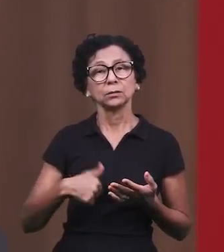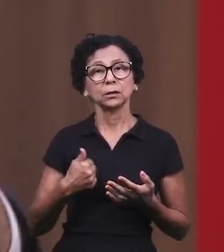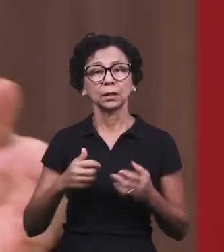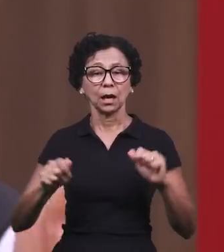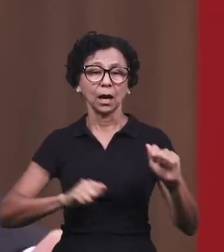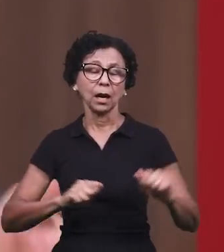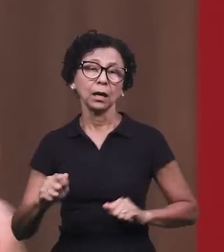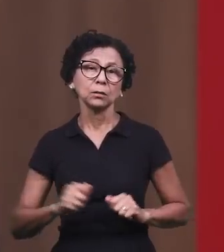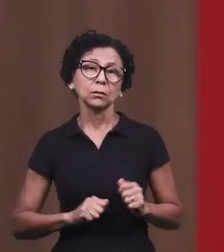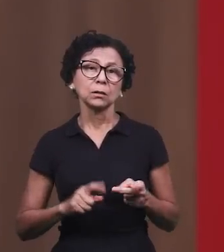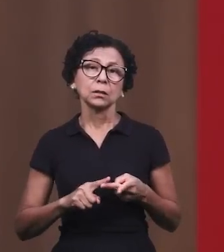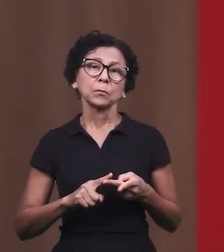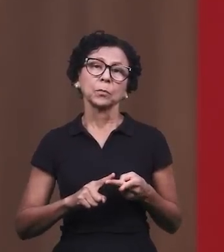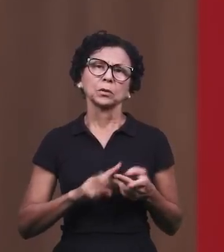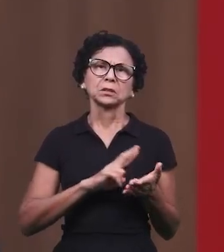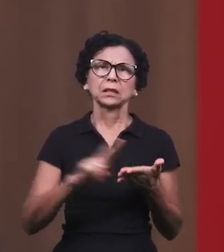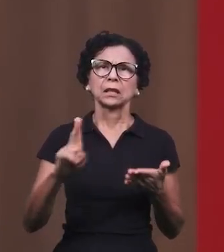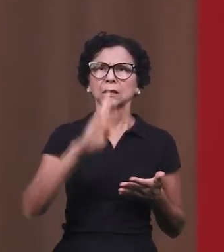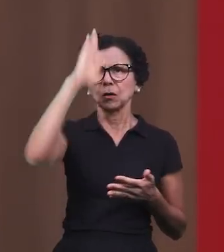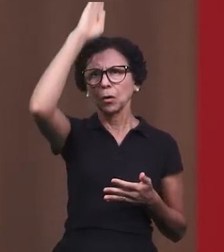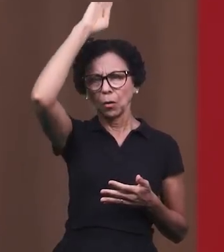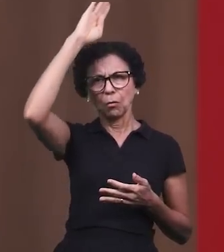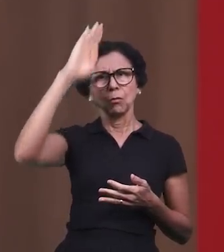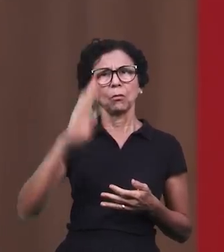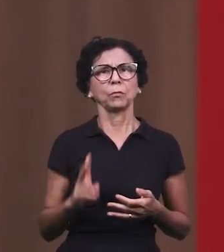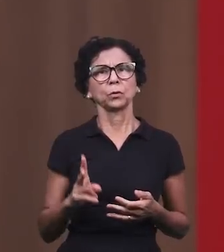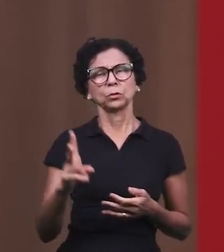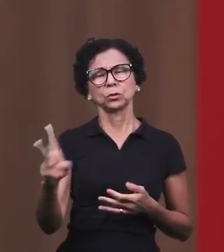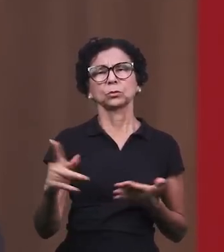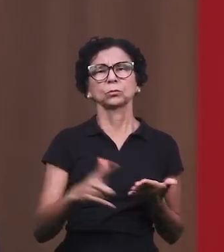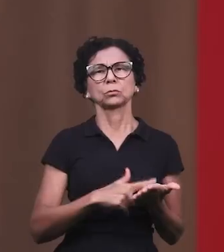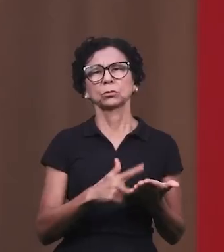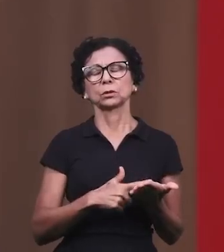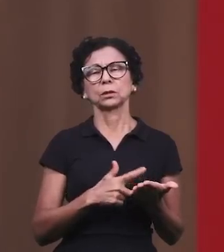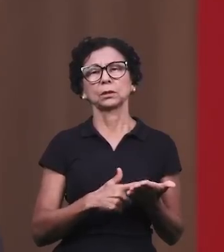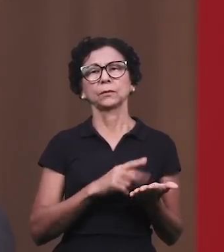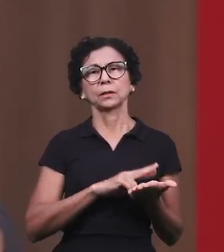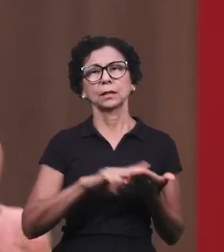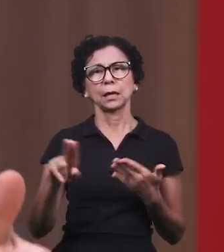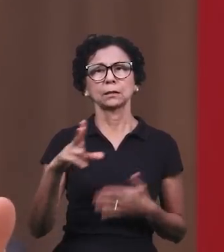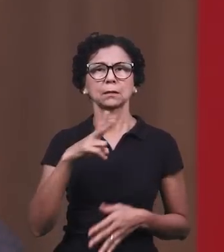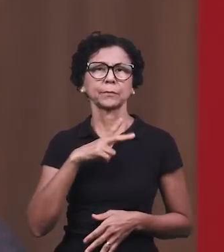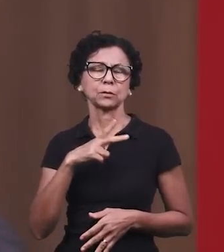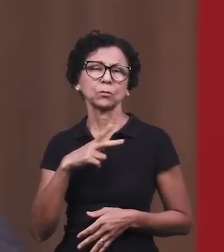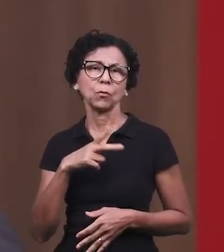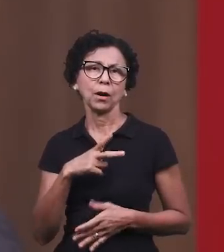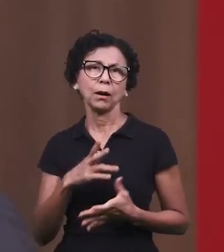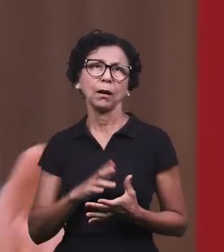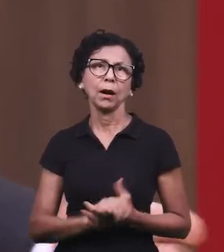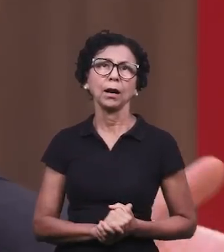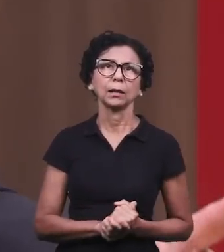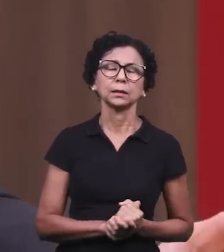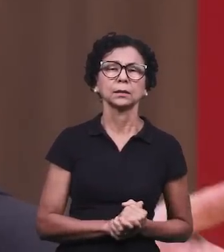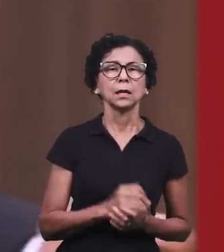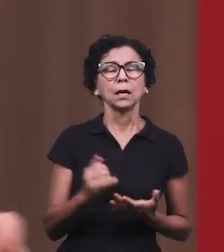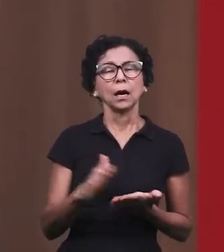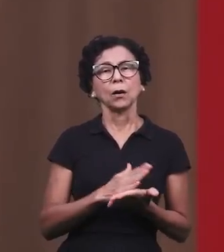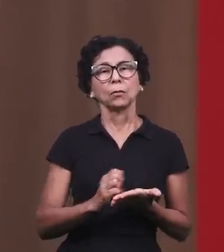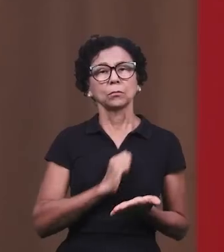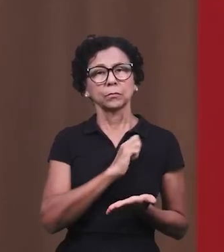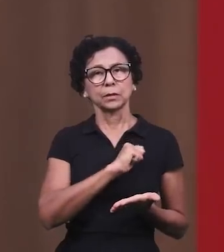cartas, né, que vai de Romanos, e vão seguindo os livros, tá? Tem as cartas pessoais, a maioria é escrita por